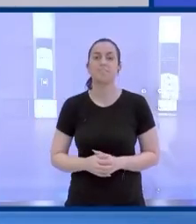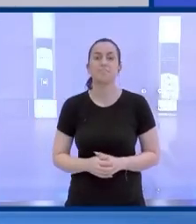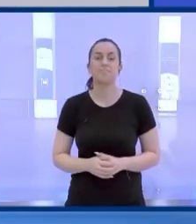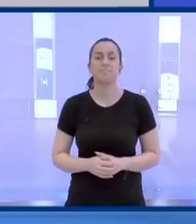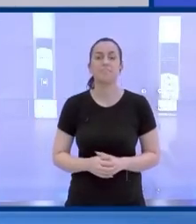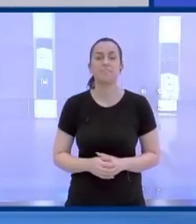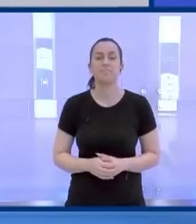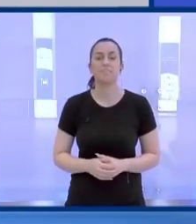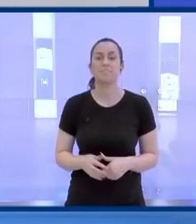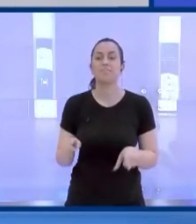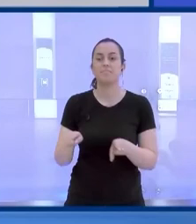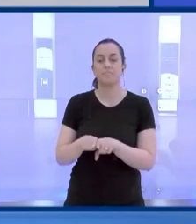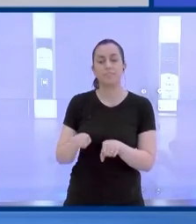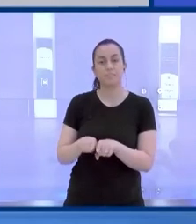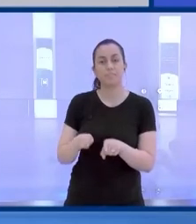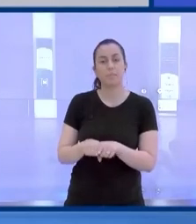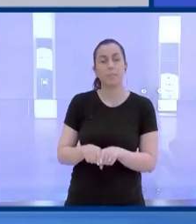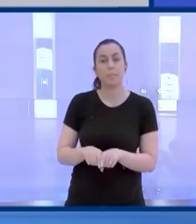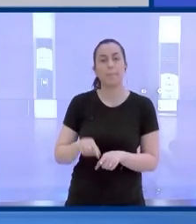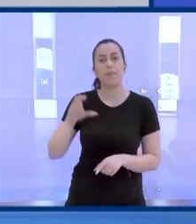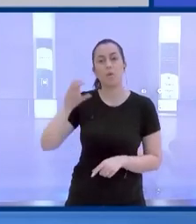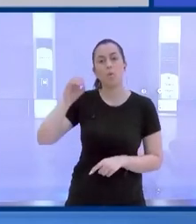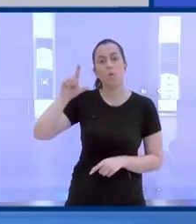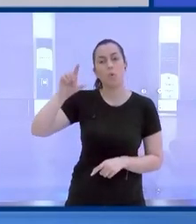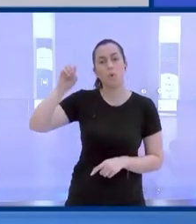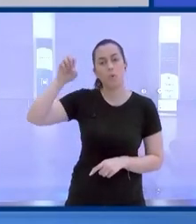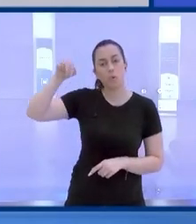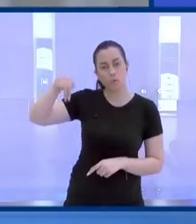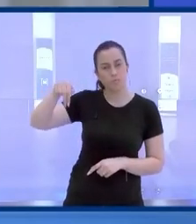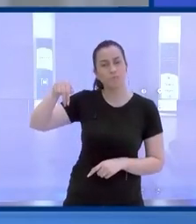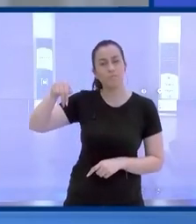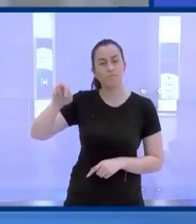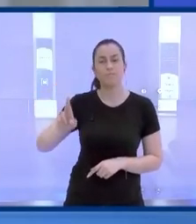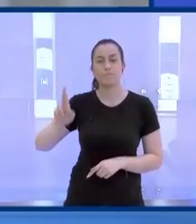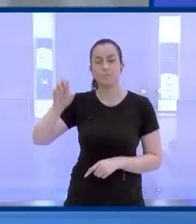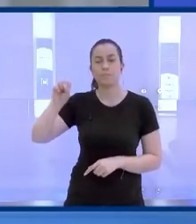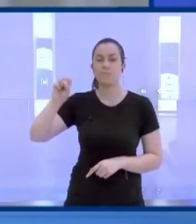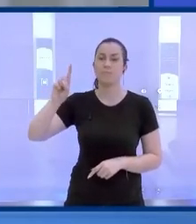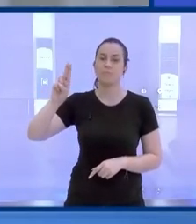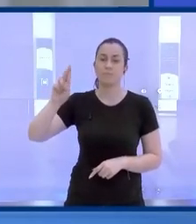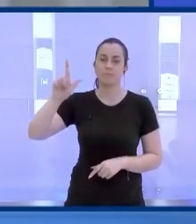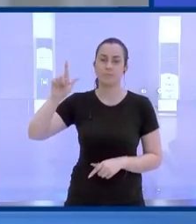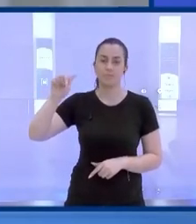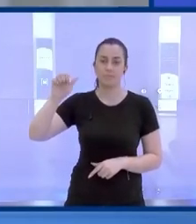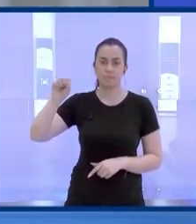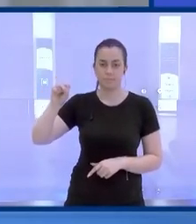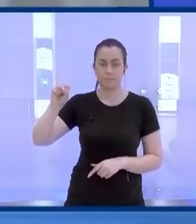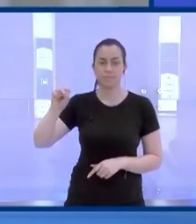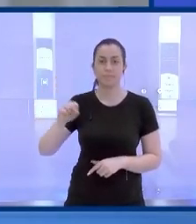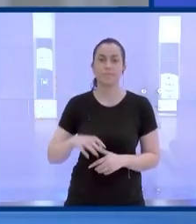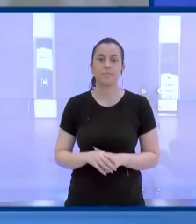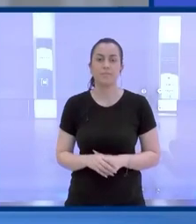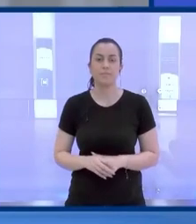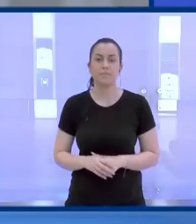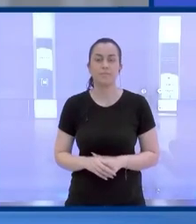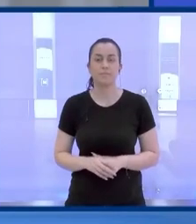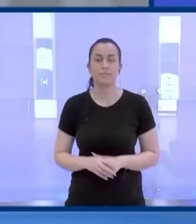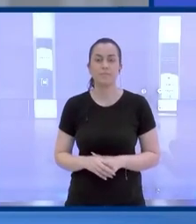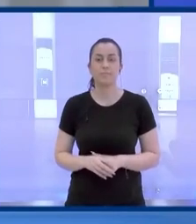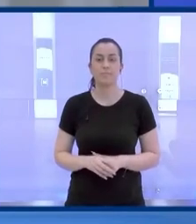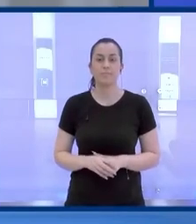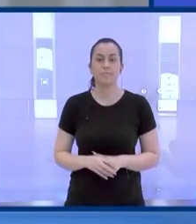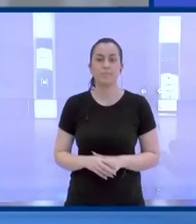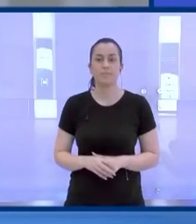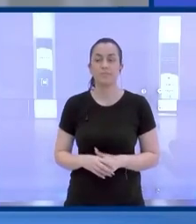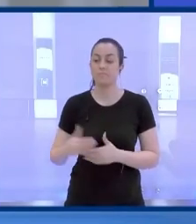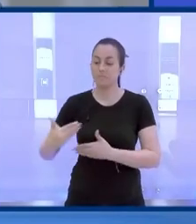também Colom, nosso presidente da Sulgás, o Barbucci, que é presidente do Conselho e é presidente da Corsan também, que